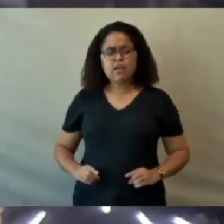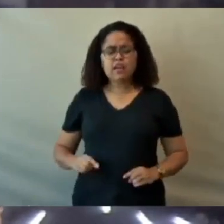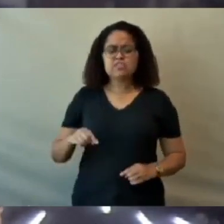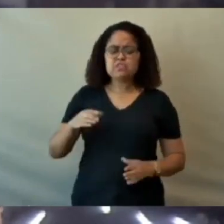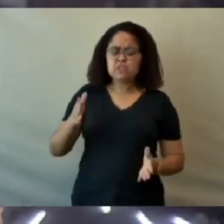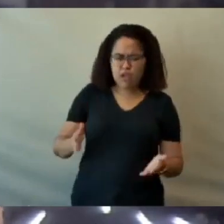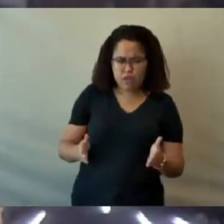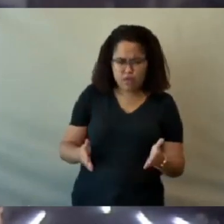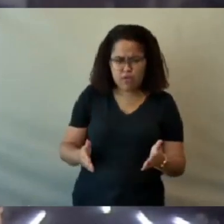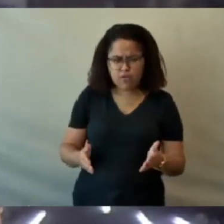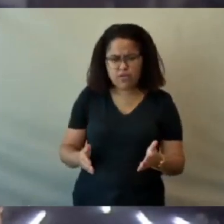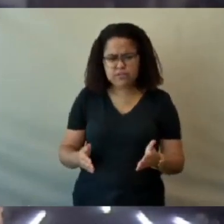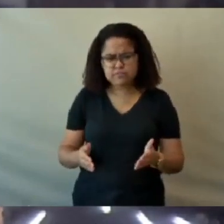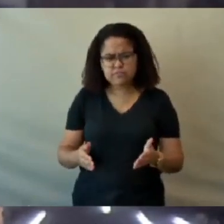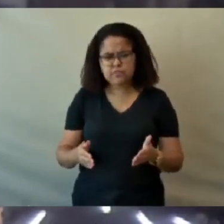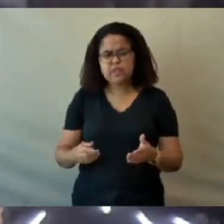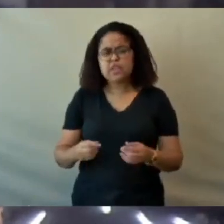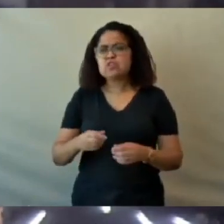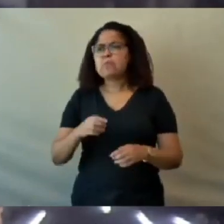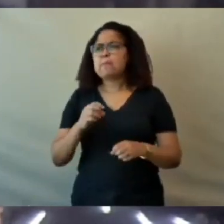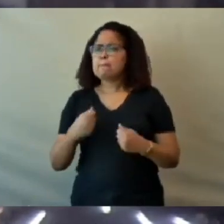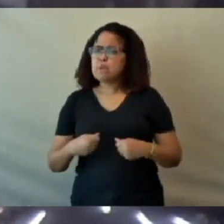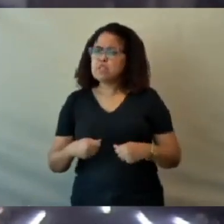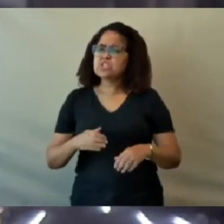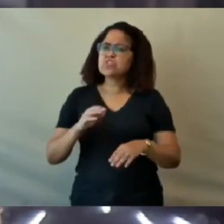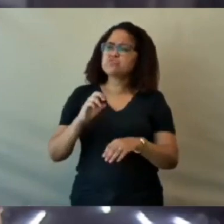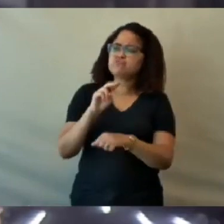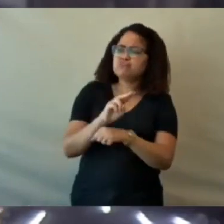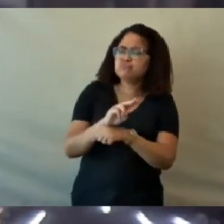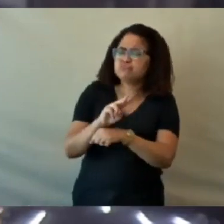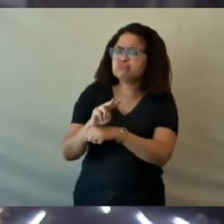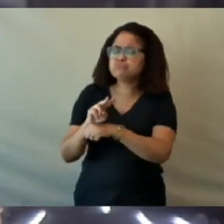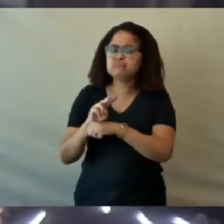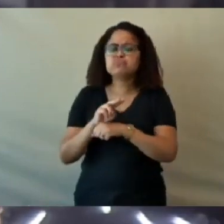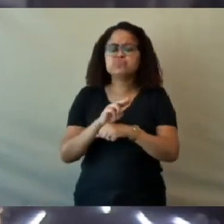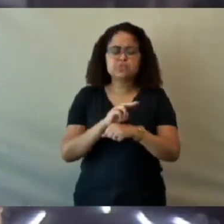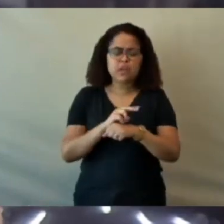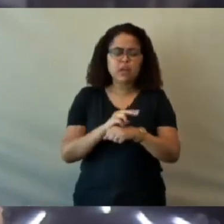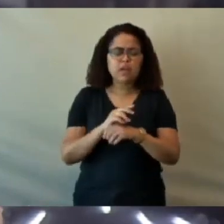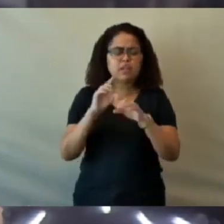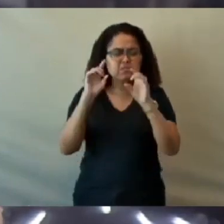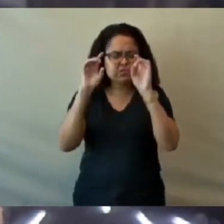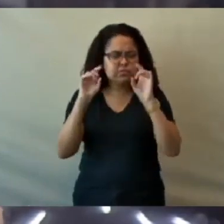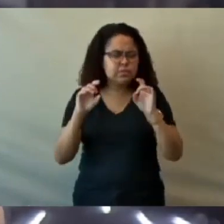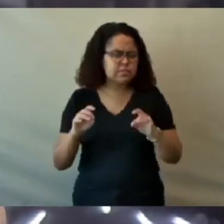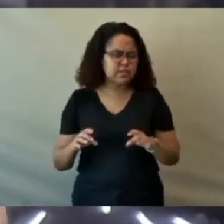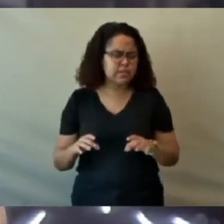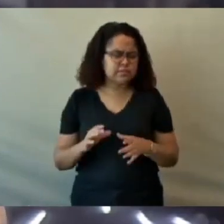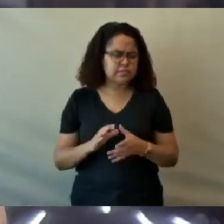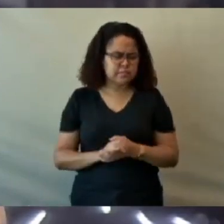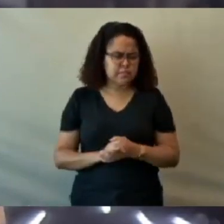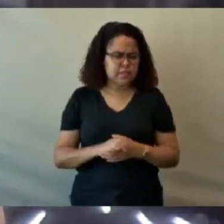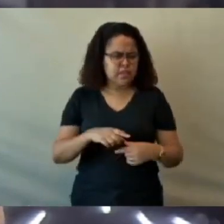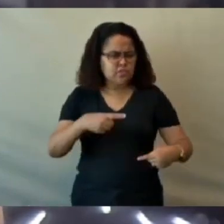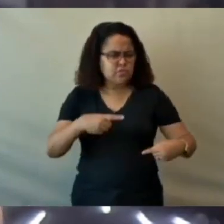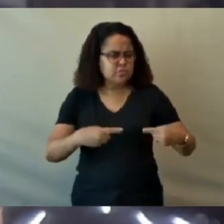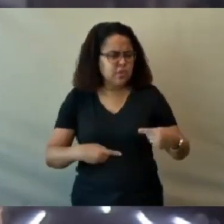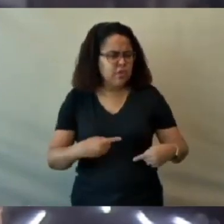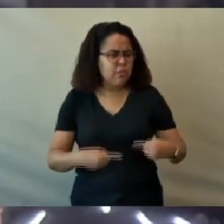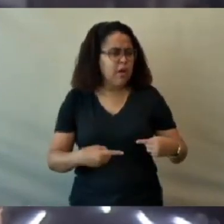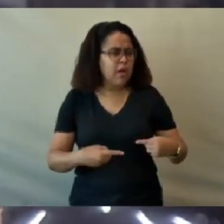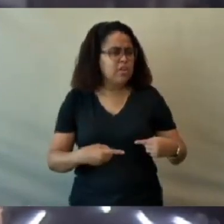precisam de cuidados. Esse que é o rico do debate que a gente quer chegar. É onde a gente quer chegar?